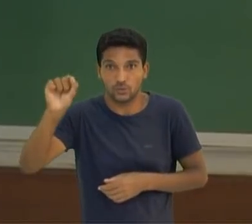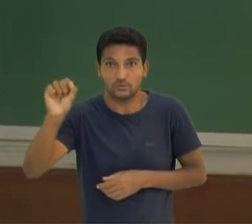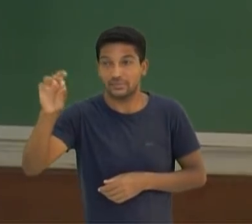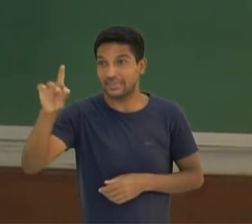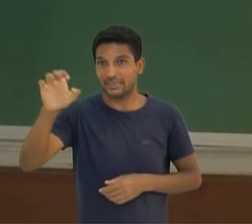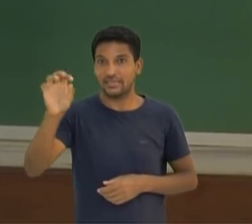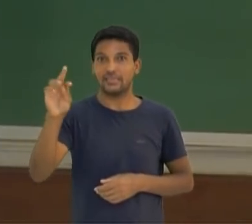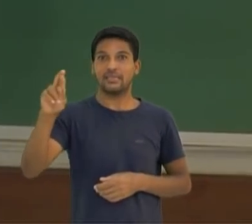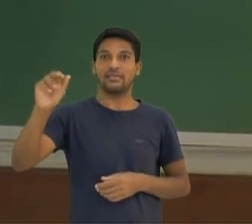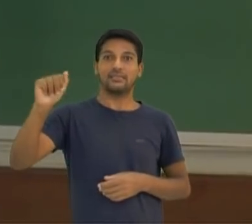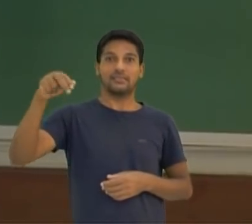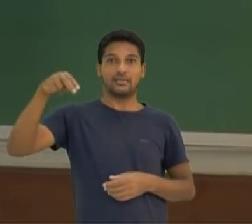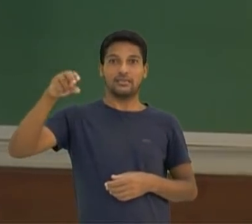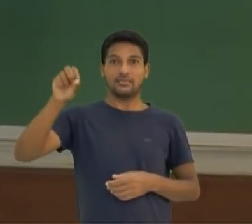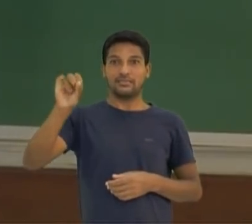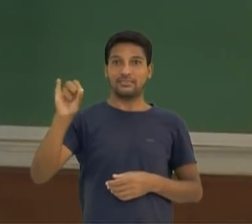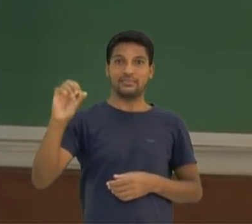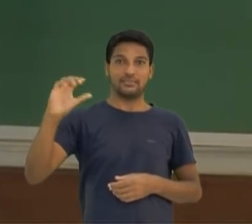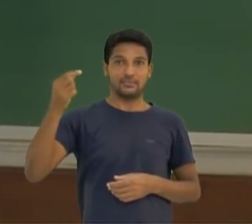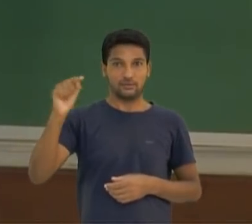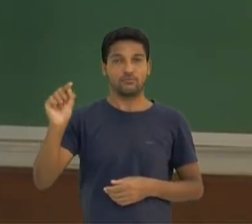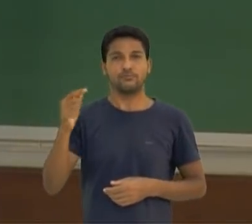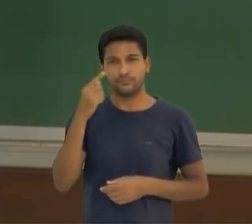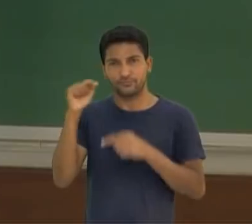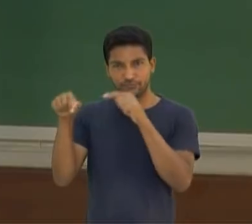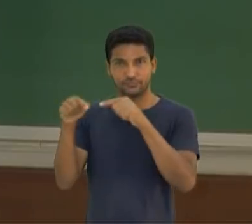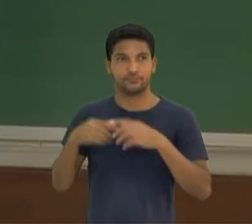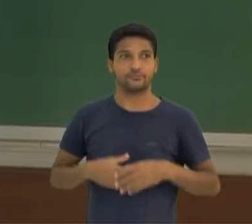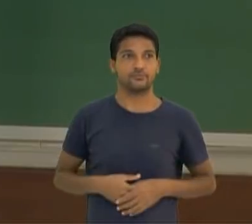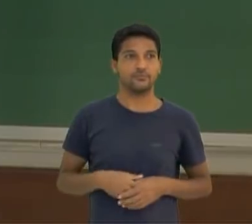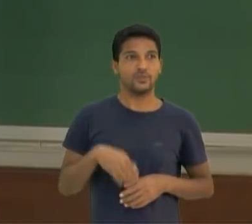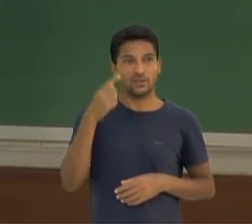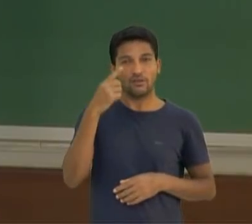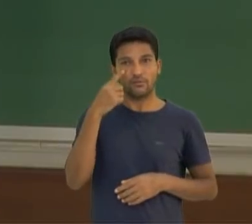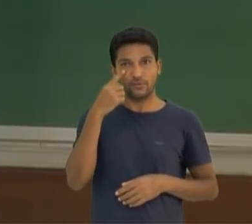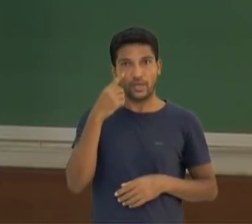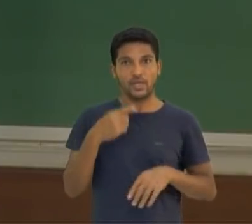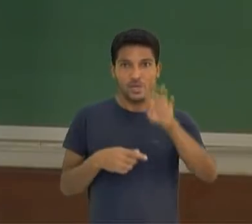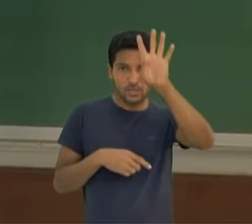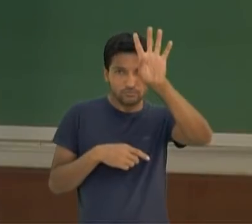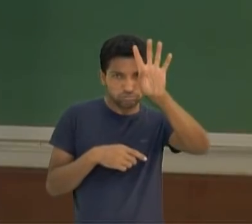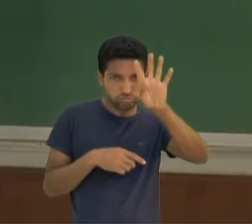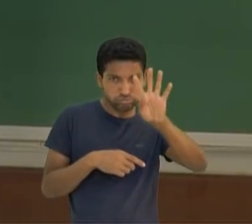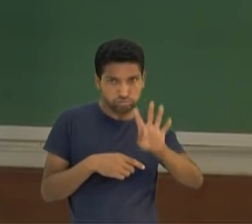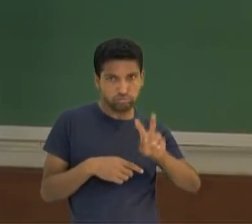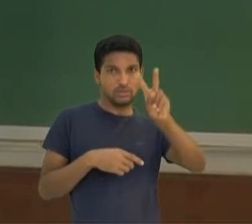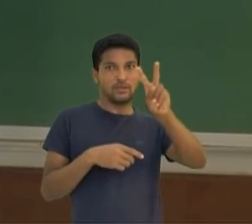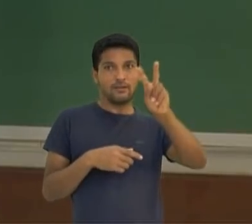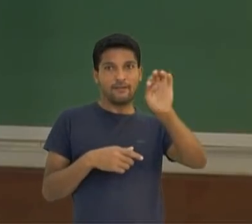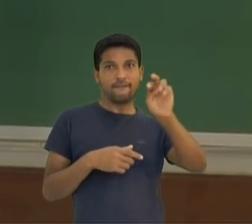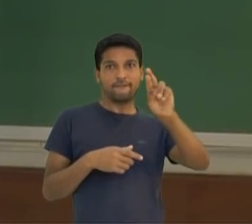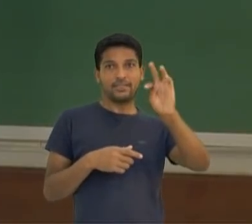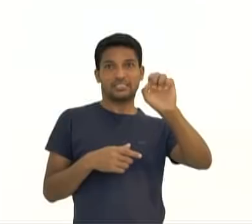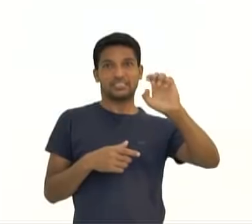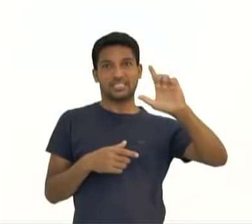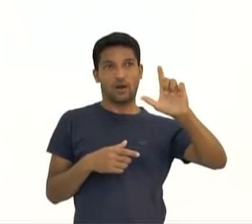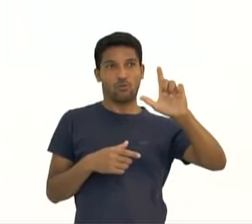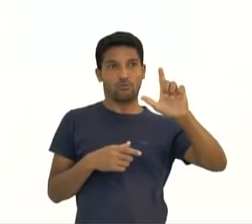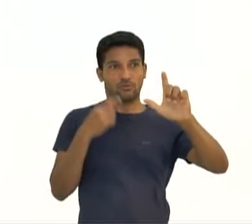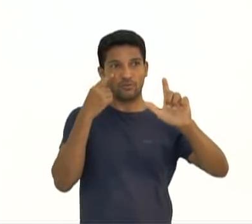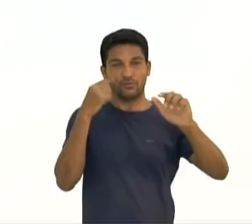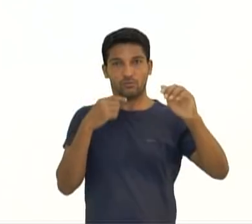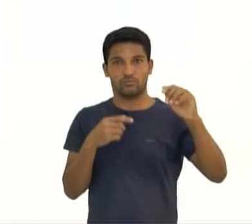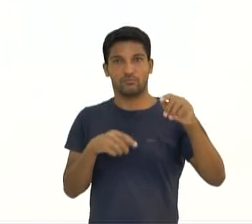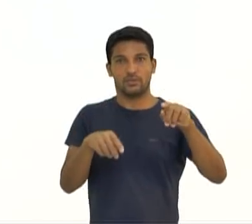galera? Então tá aqui, as famílias nas colunas verticais, os períodos nas